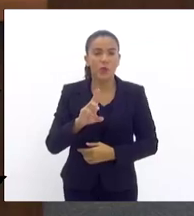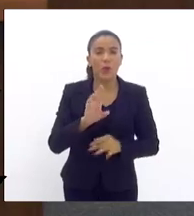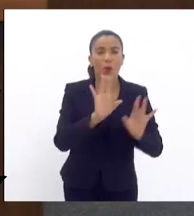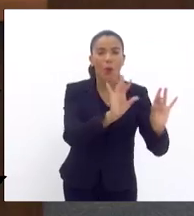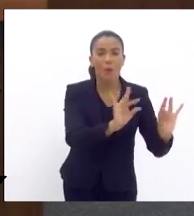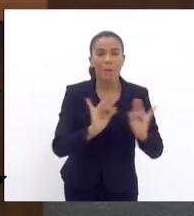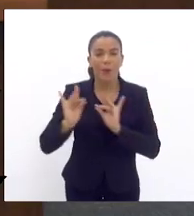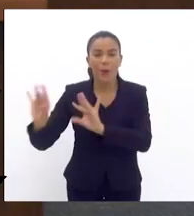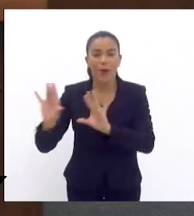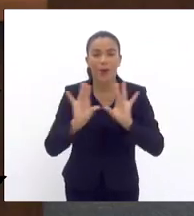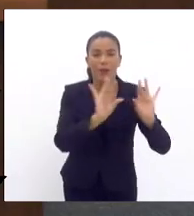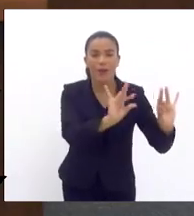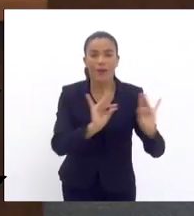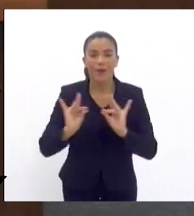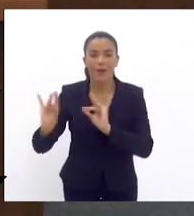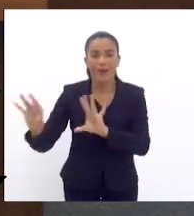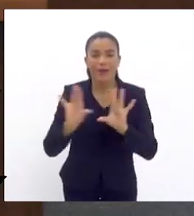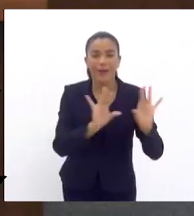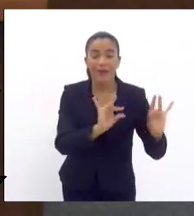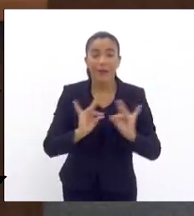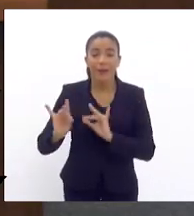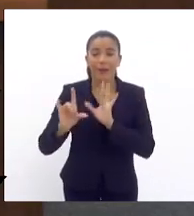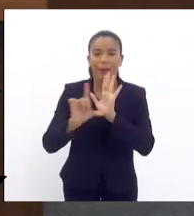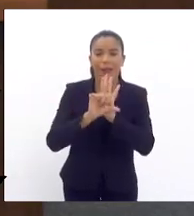Ctrl-V, cola e copia com a Lei